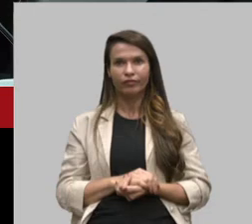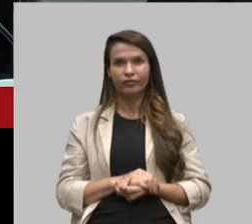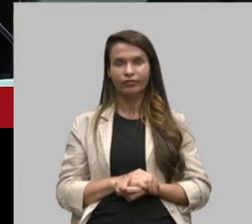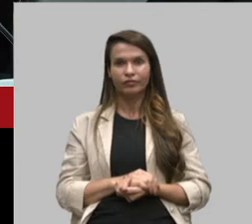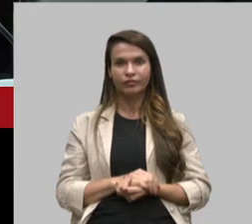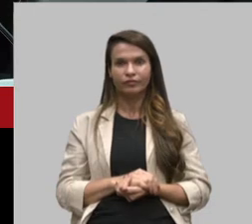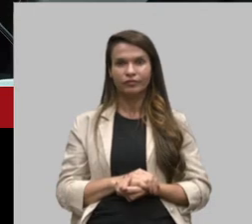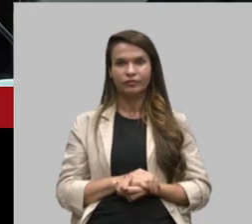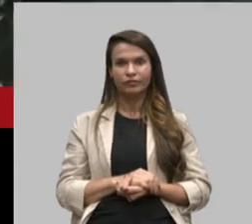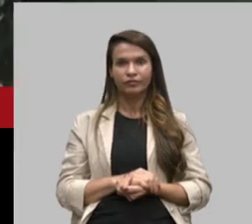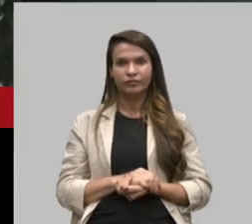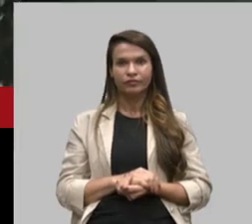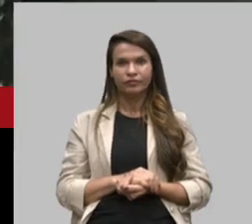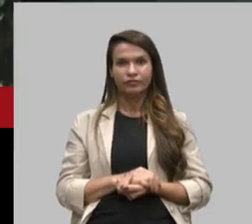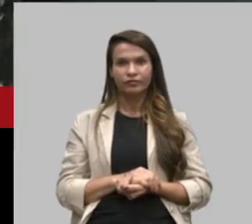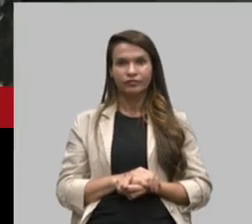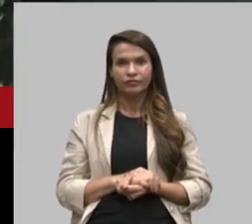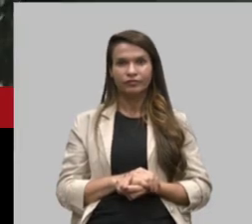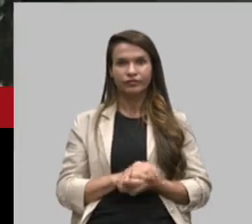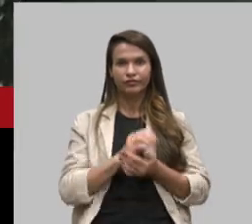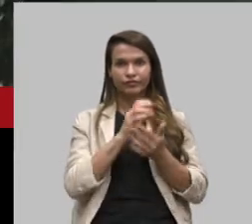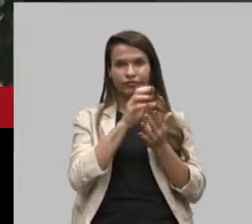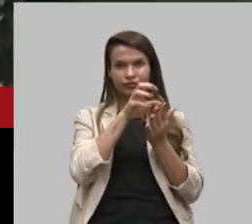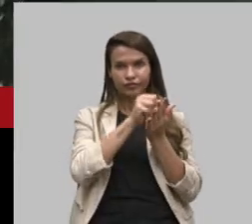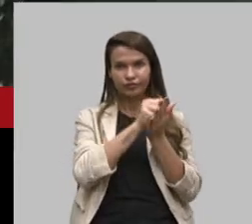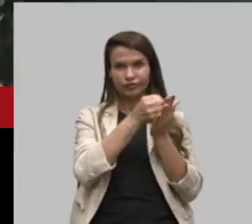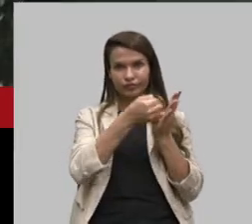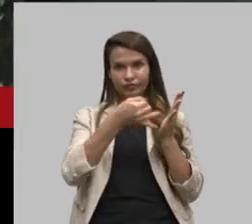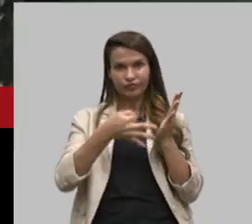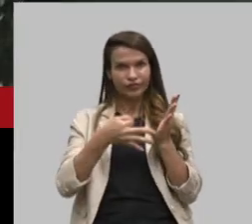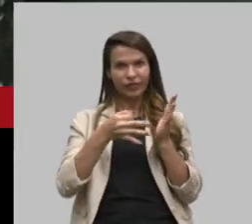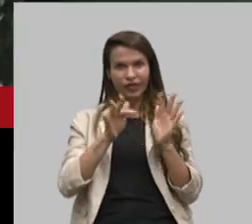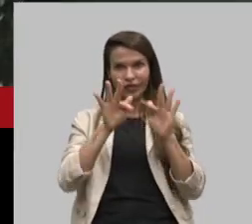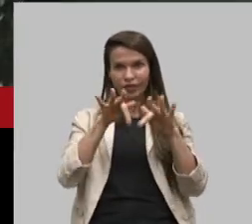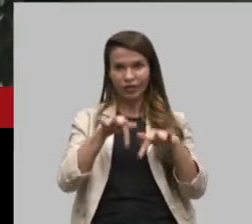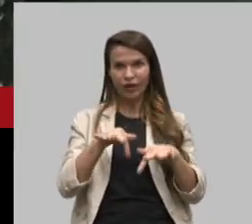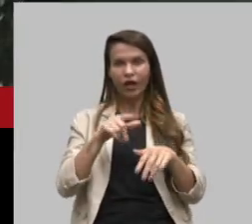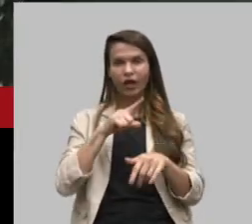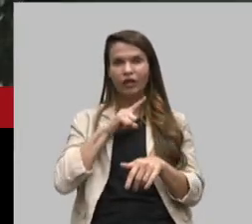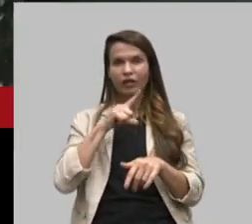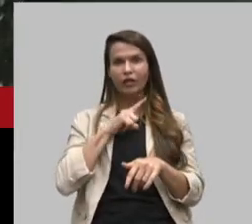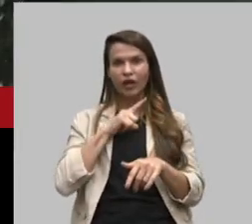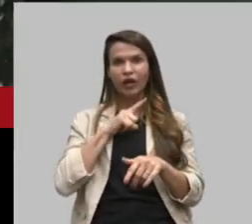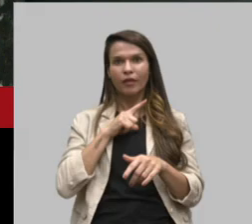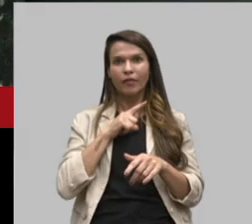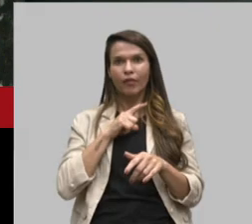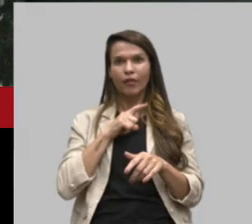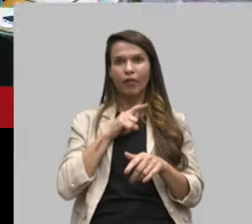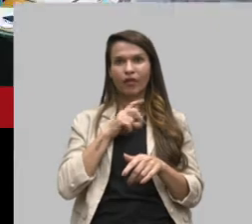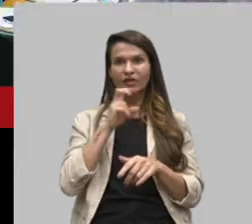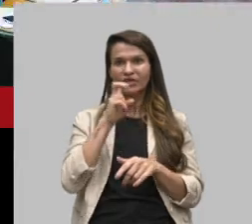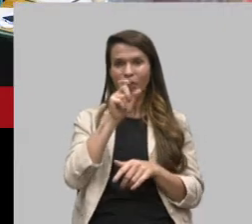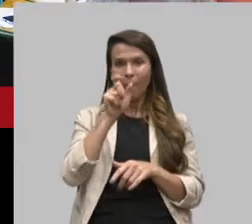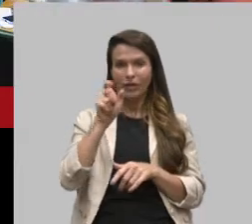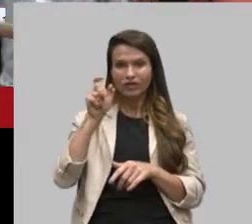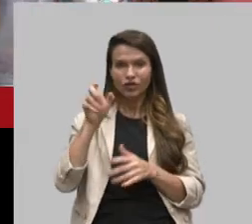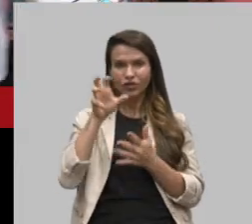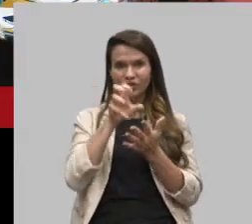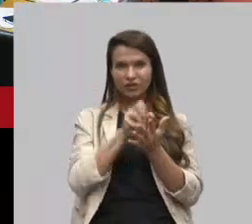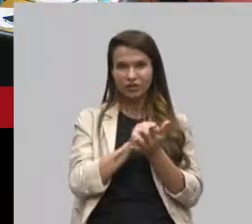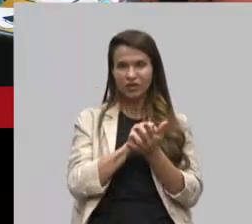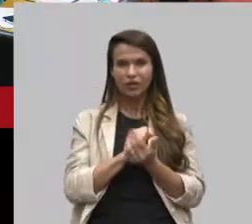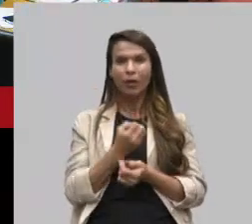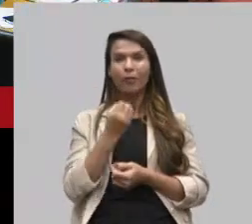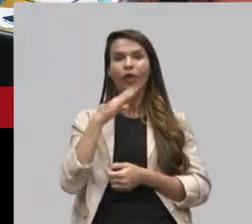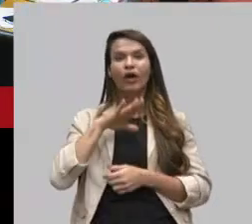isso inscrições encerradas e a gente temos cinco inscritos pode falar Rane e boa tarde